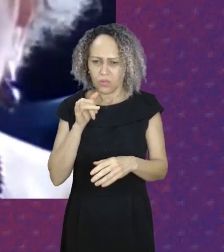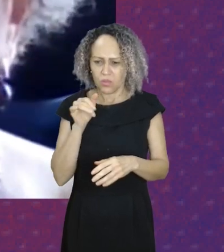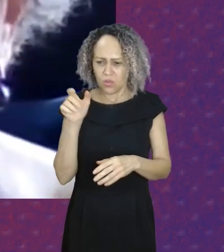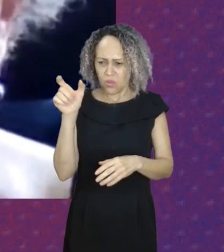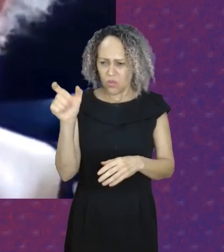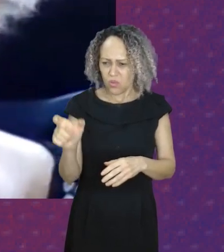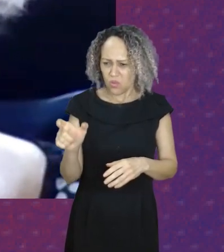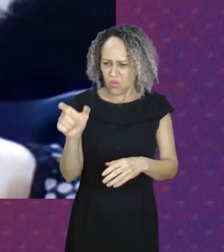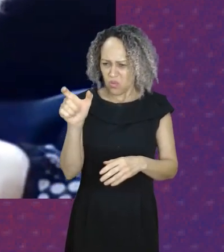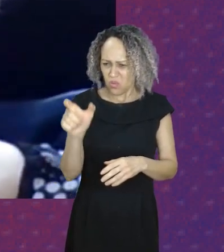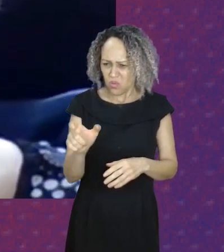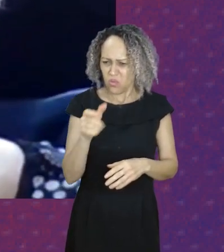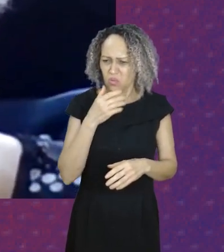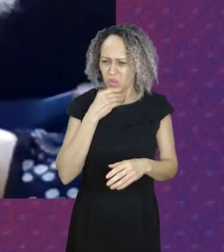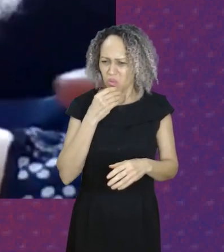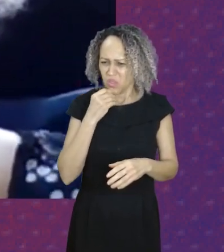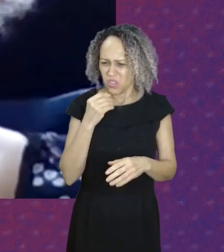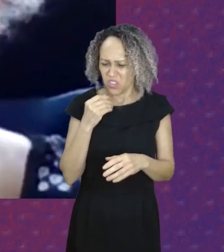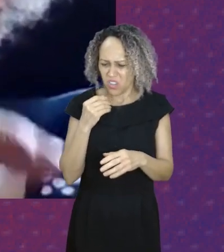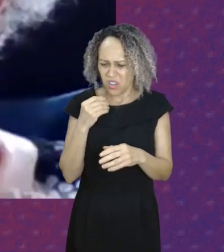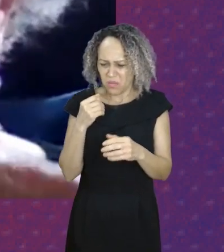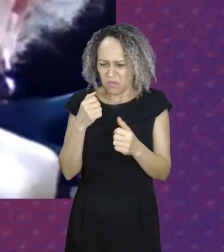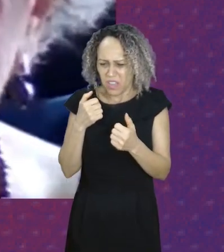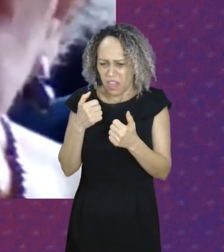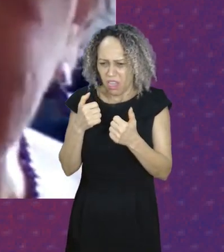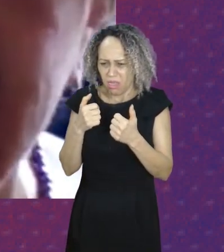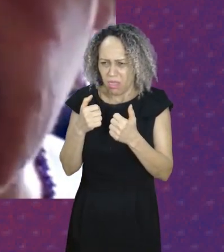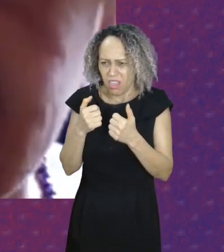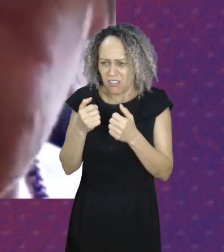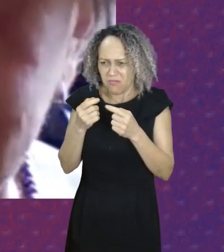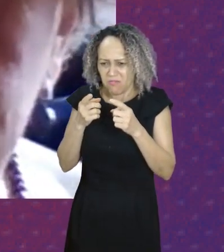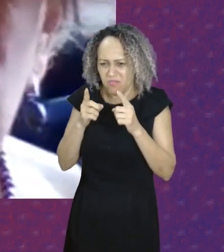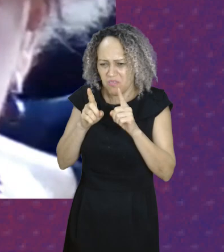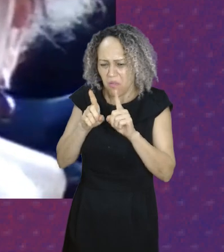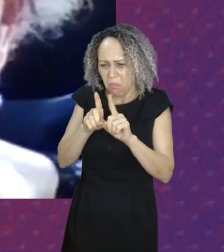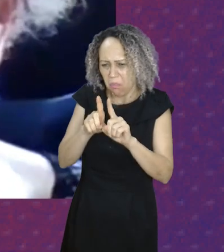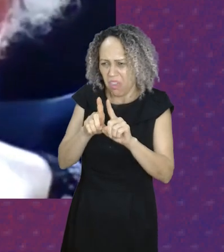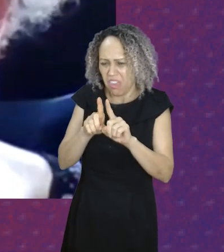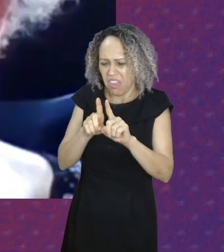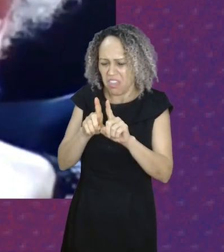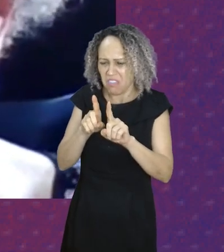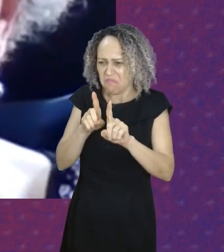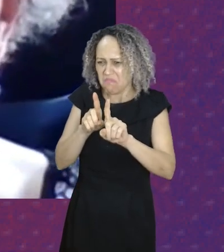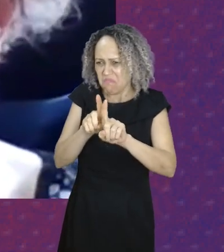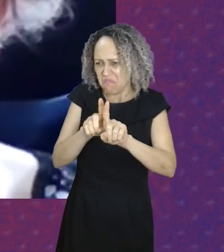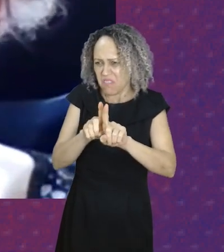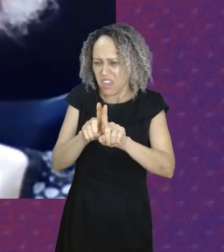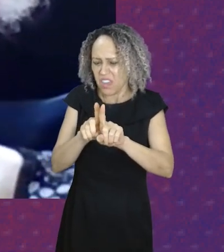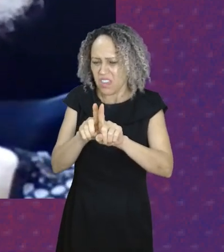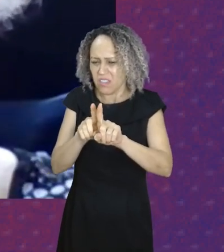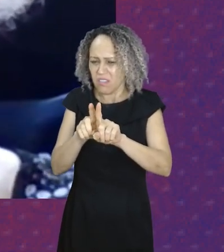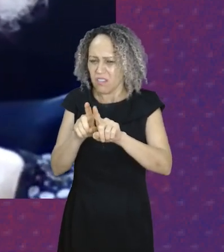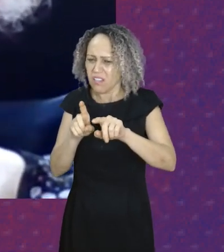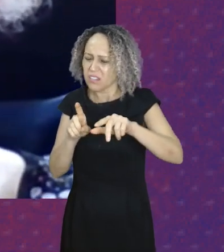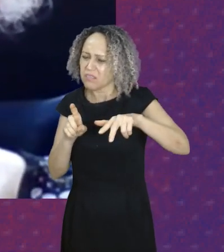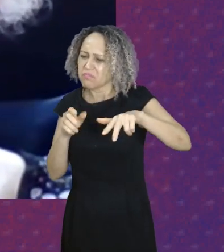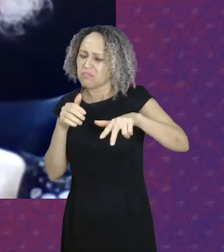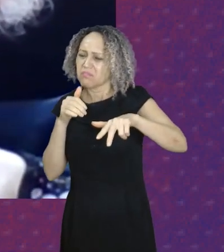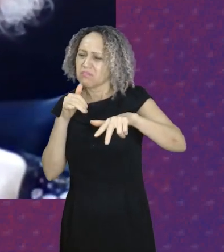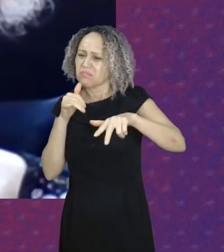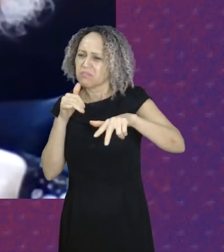encostam no corpo da mulher sem autorização dela, é assédio sexual.